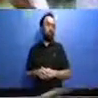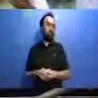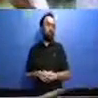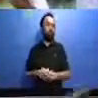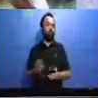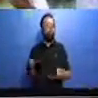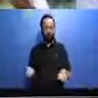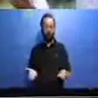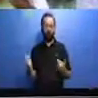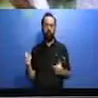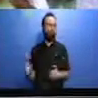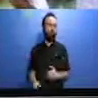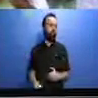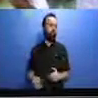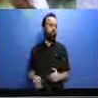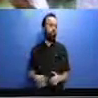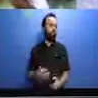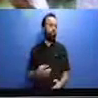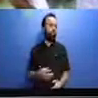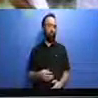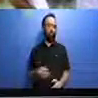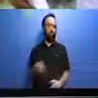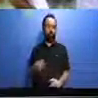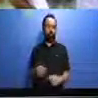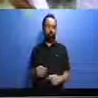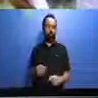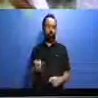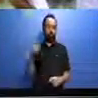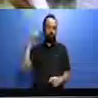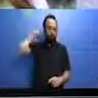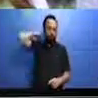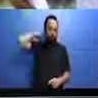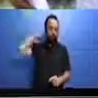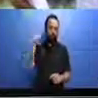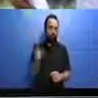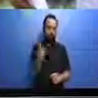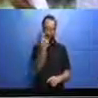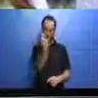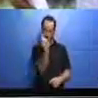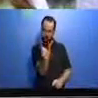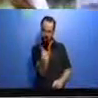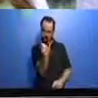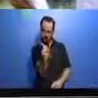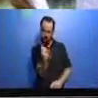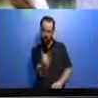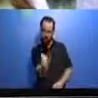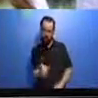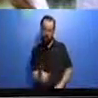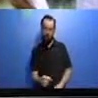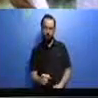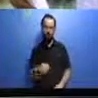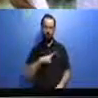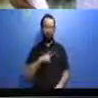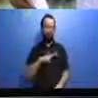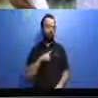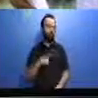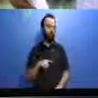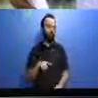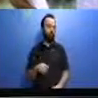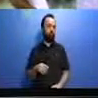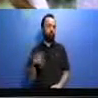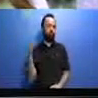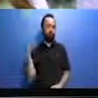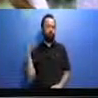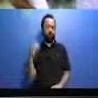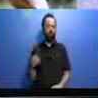Por fim, os seres mais complexos que tem, os cordados, que são subdivididos em 5 grupos. Peixes, aqui um